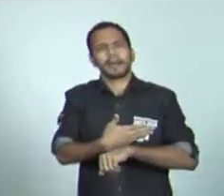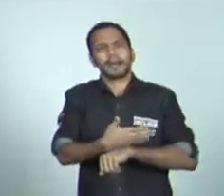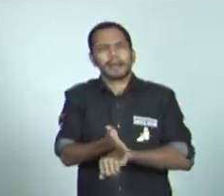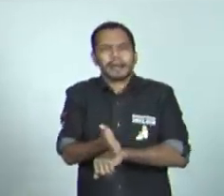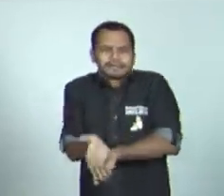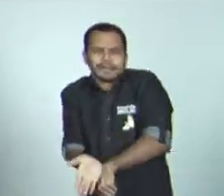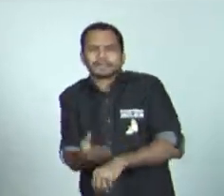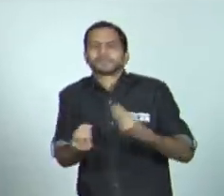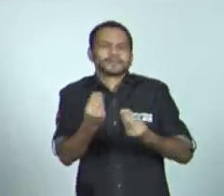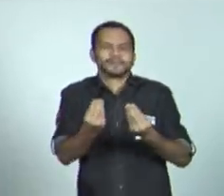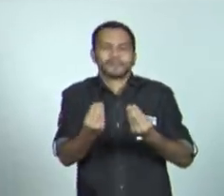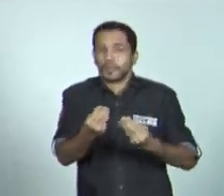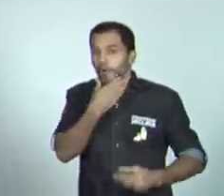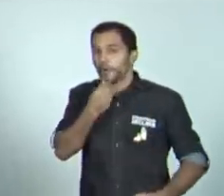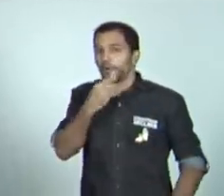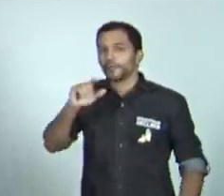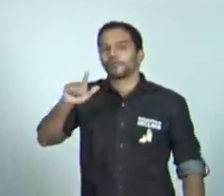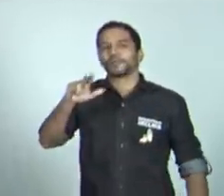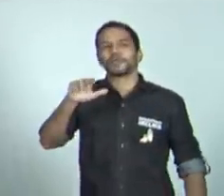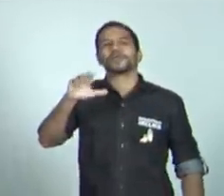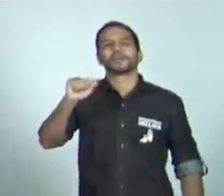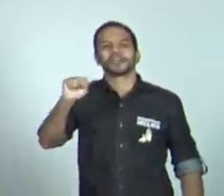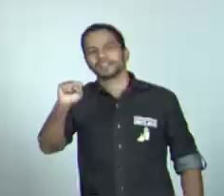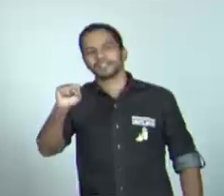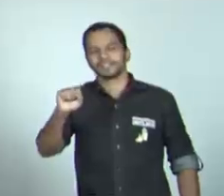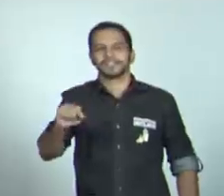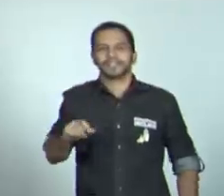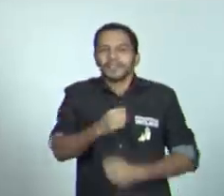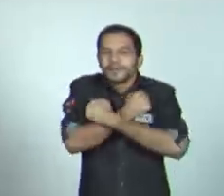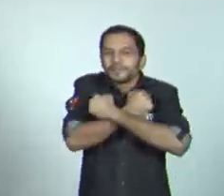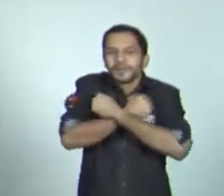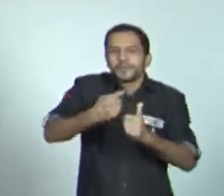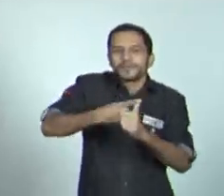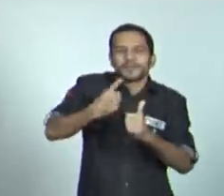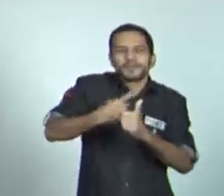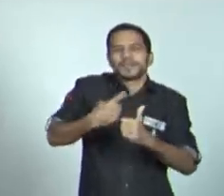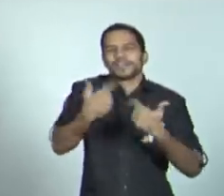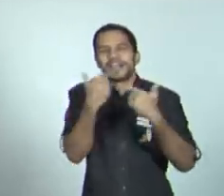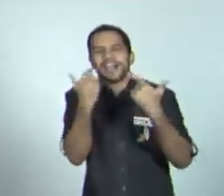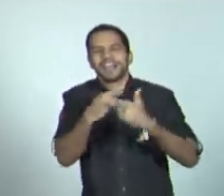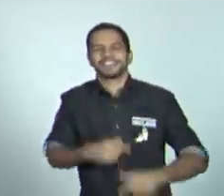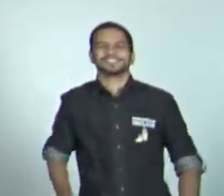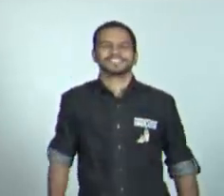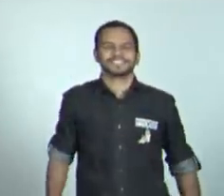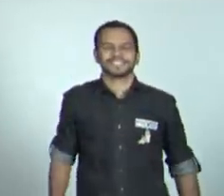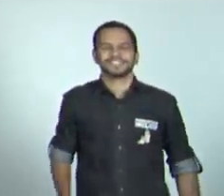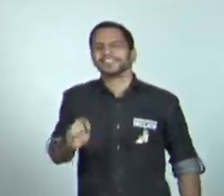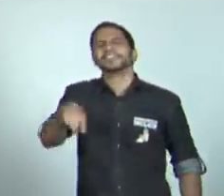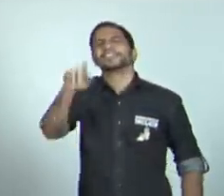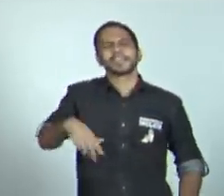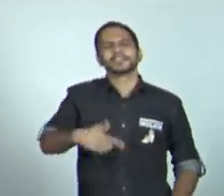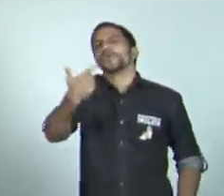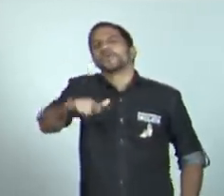é uma olha lucas ferrer mandou o primeiro abraço aqui ó valeu lucas quem